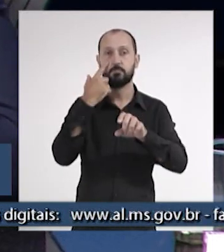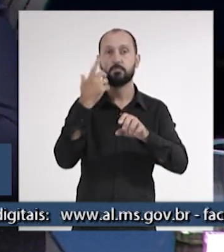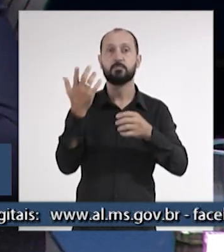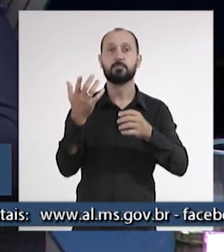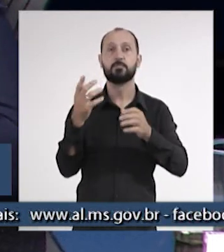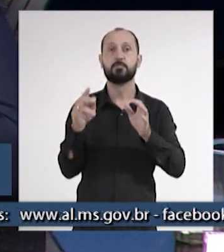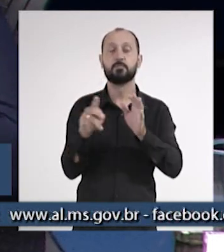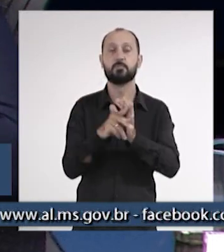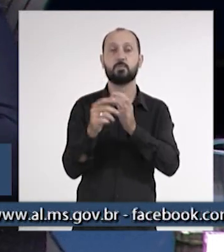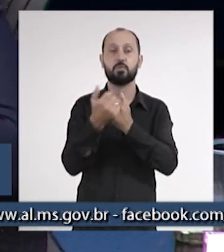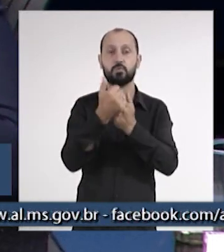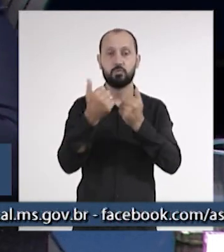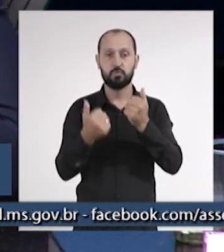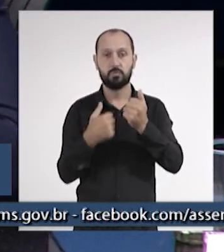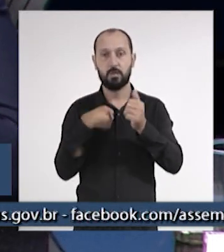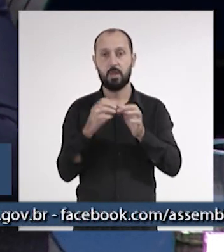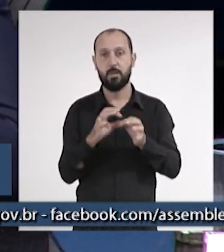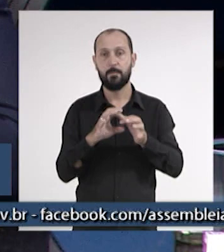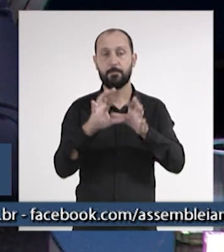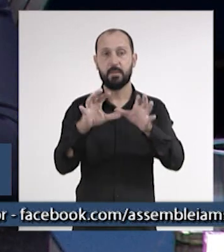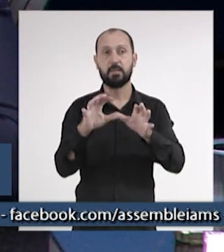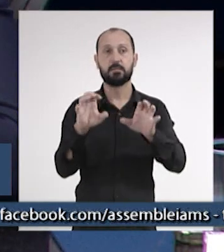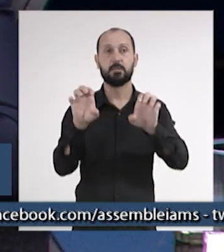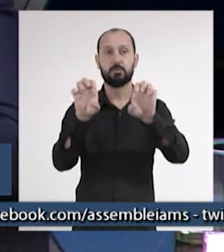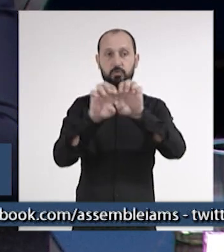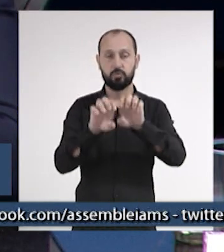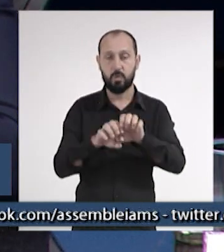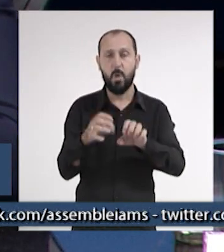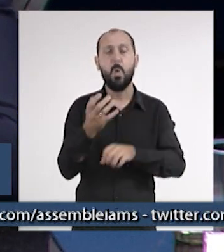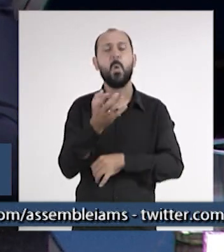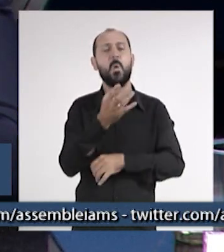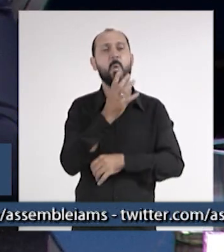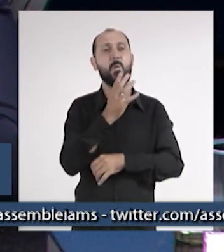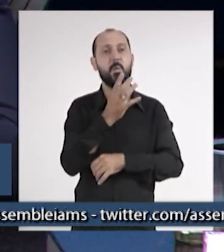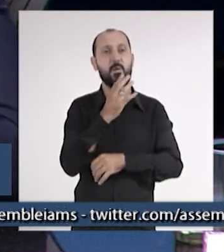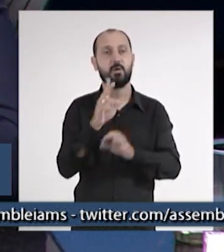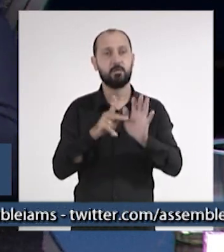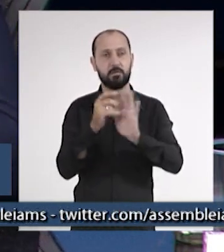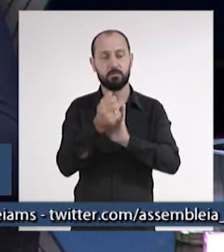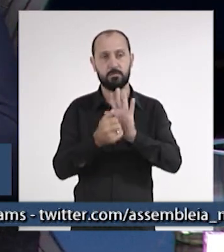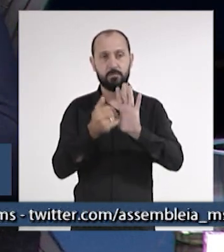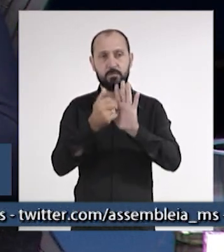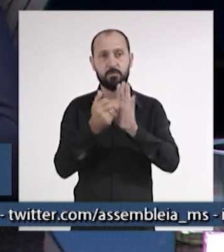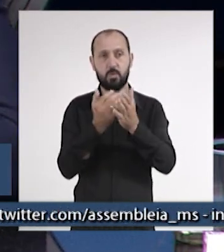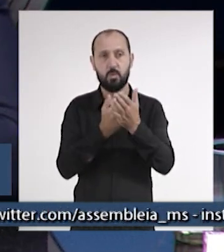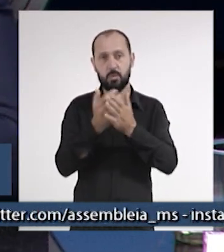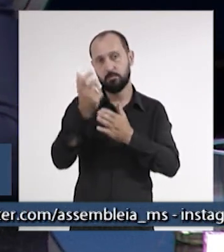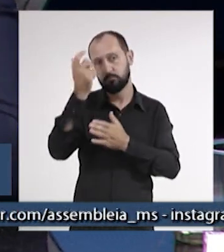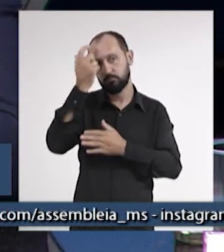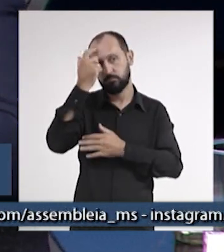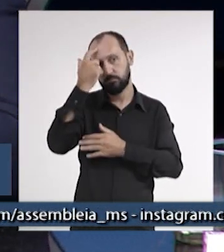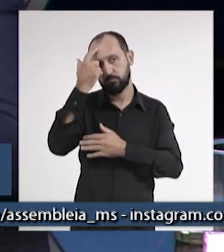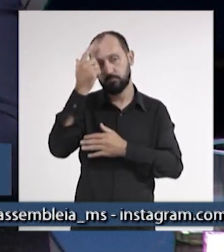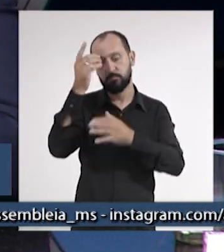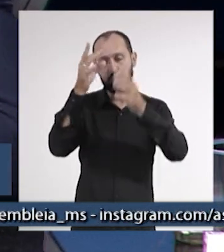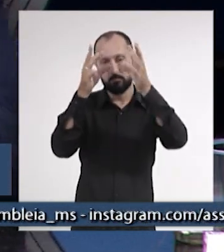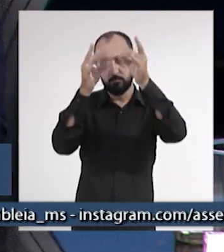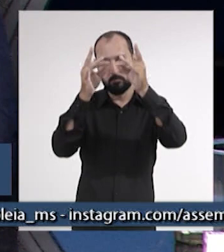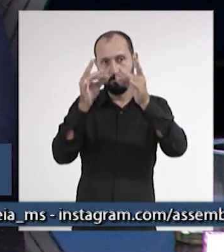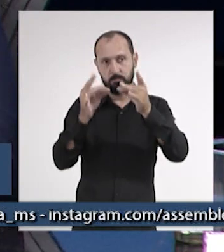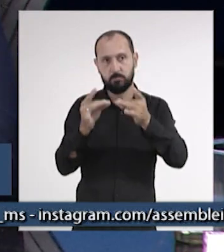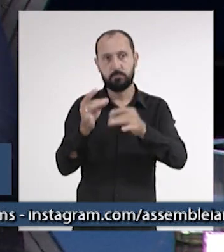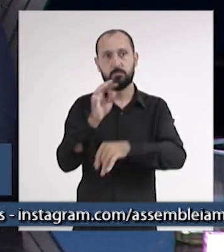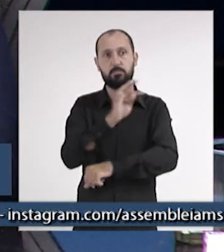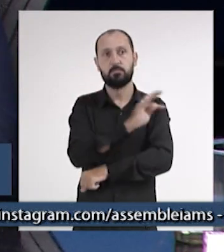superintendente substituto de concessão da infraestrutura, conhecedor deste projeto, desde a concepção e suas minúcias